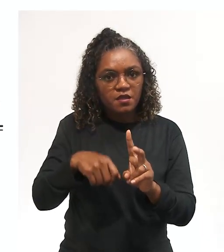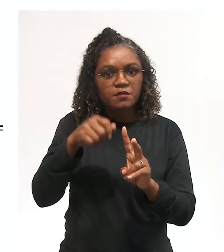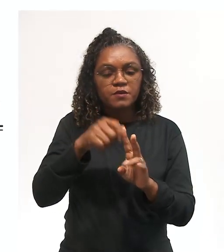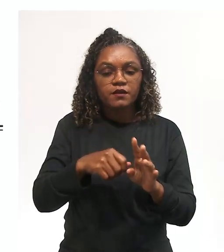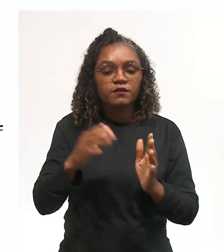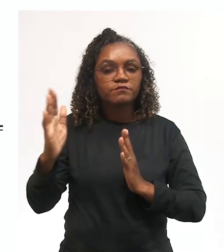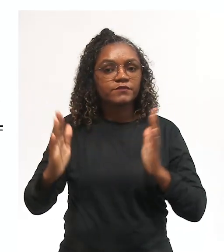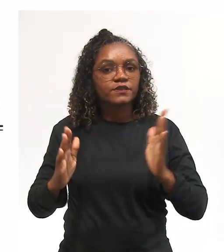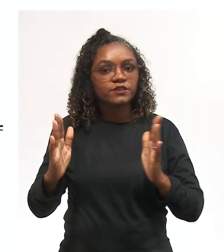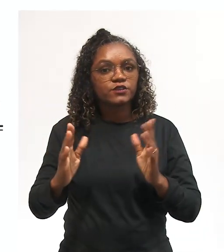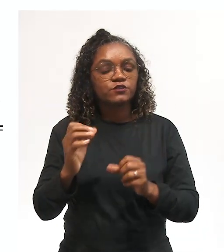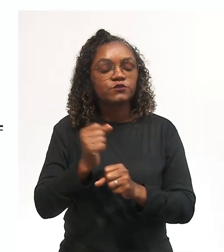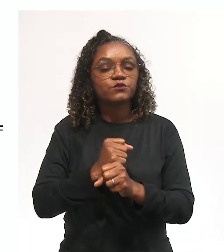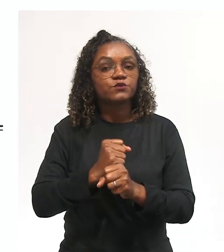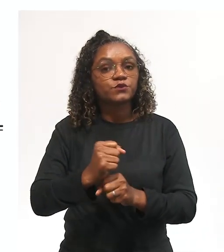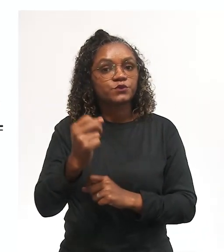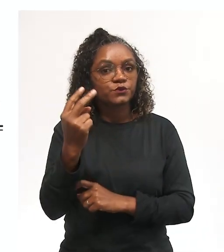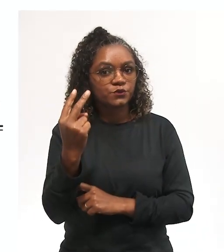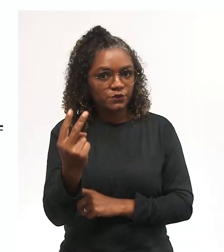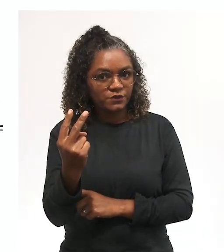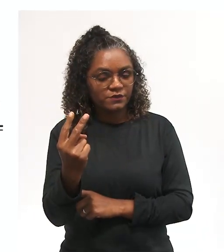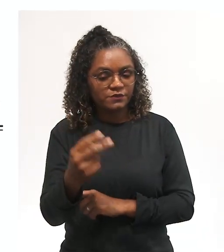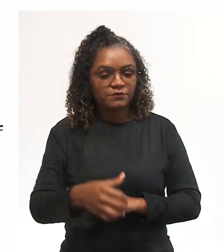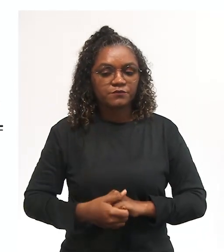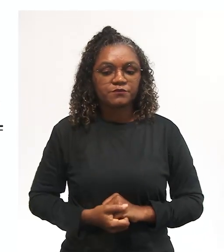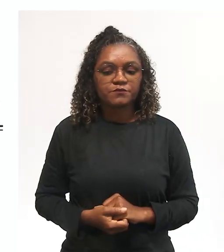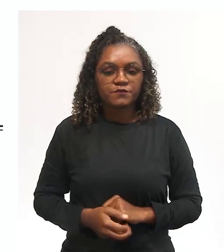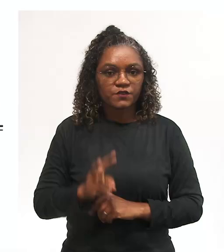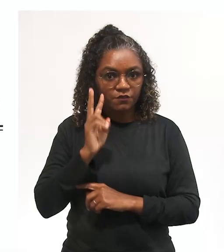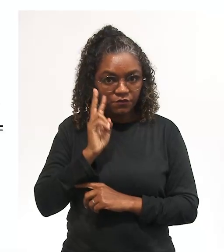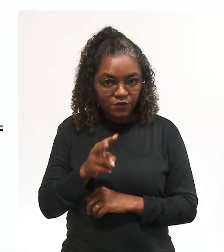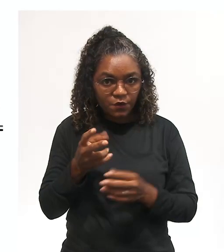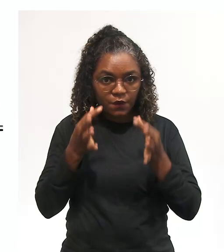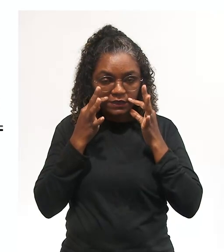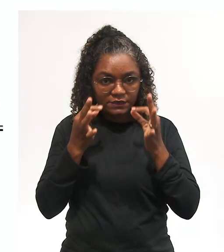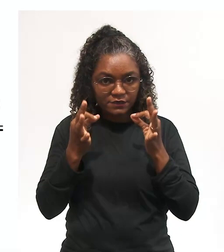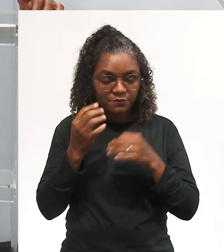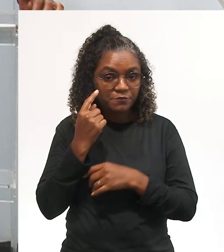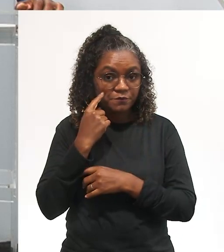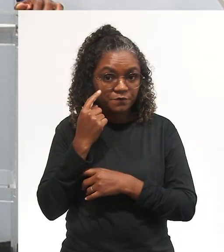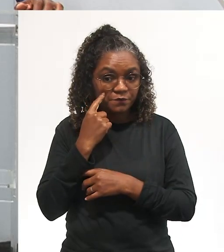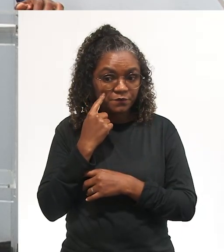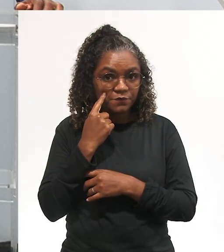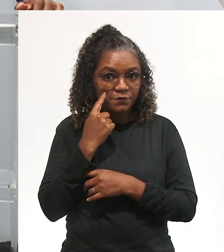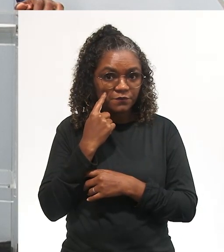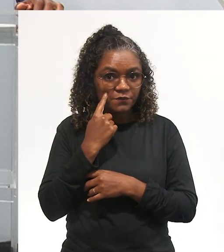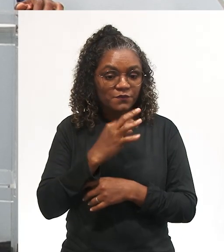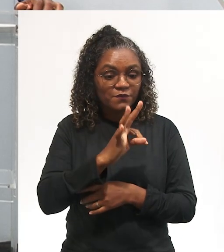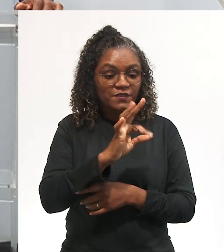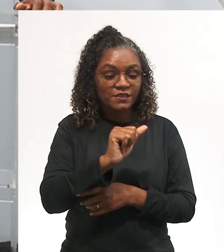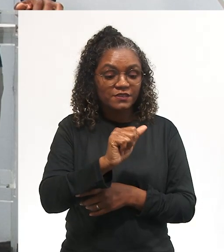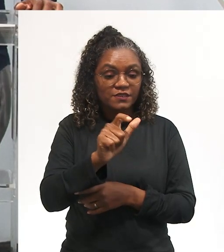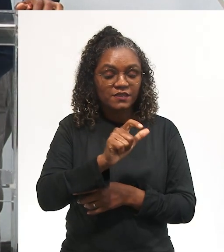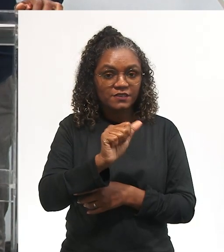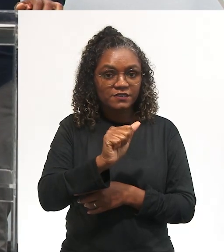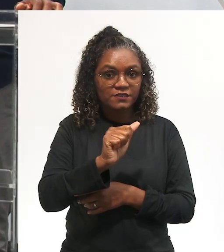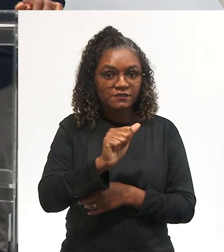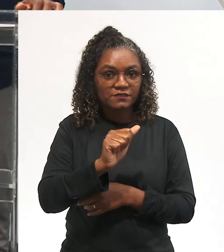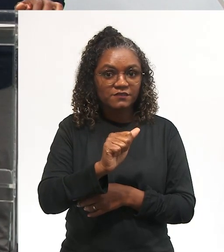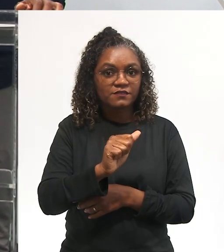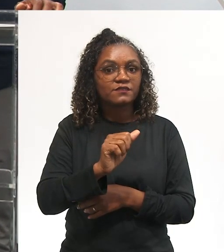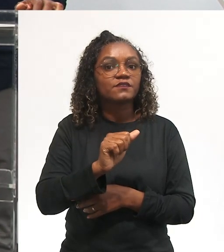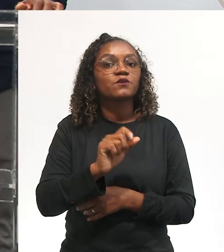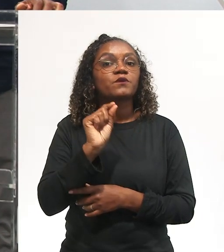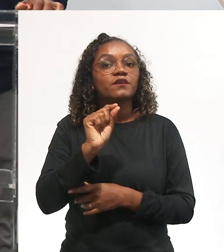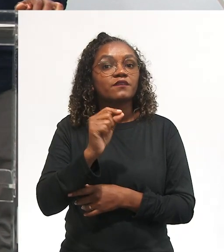2 anos. Repare um detalhe aqui. A taxa de juros está